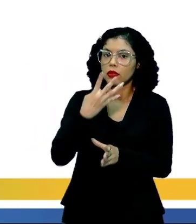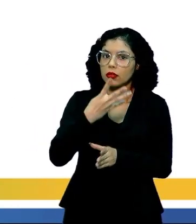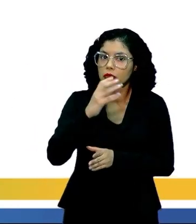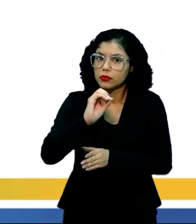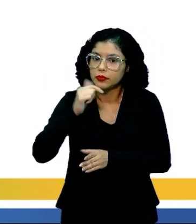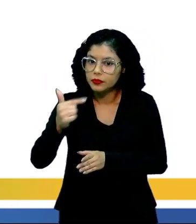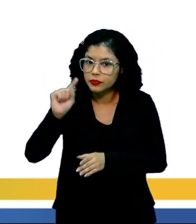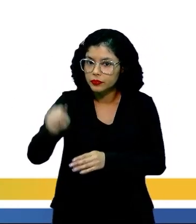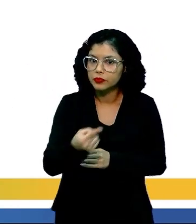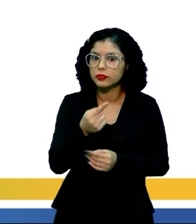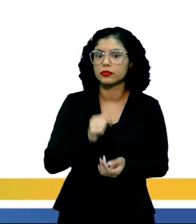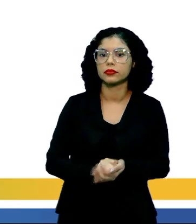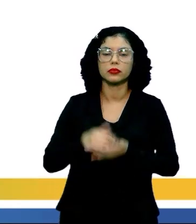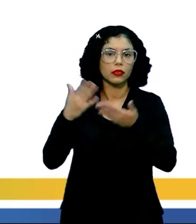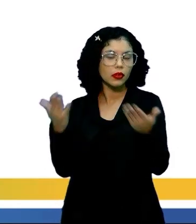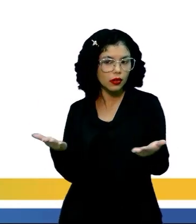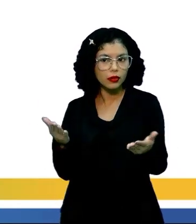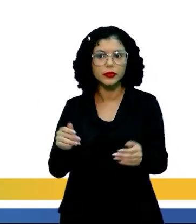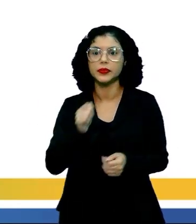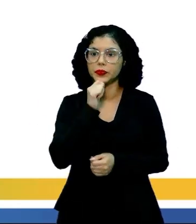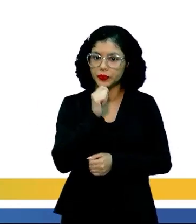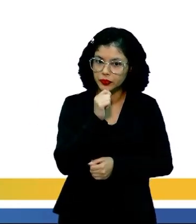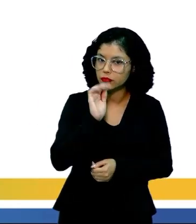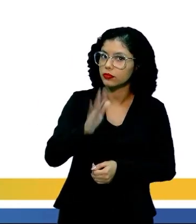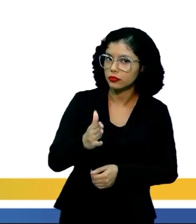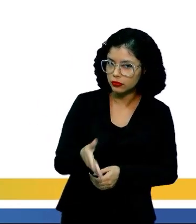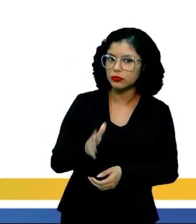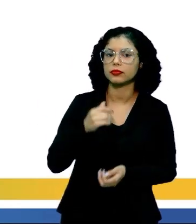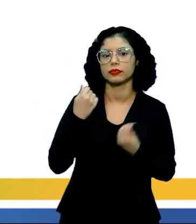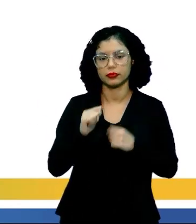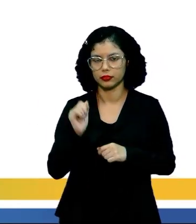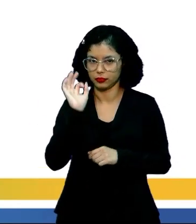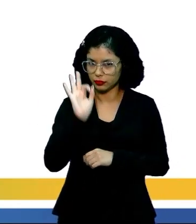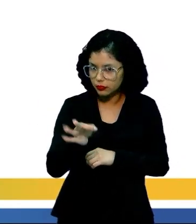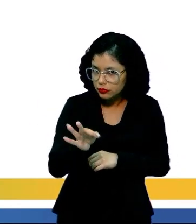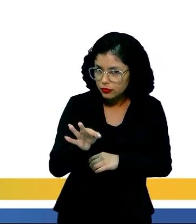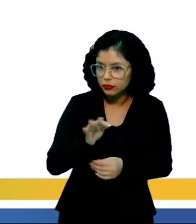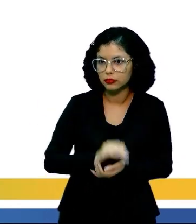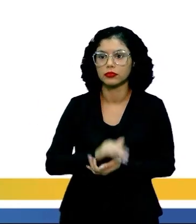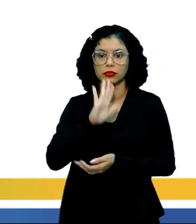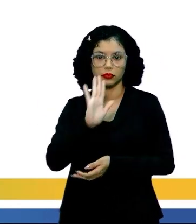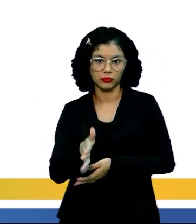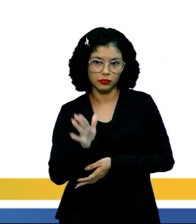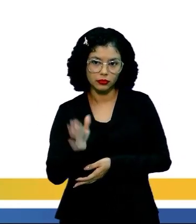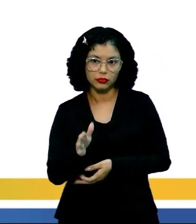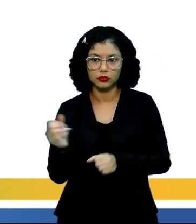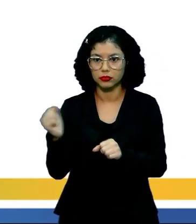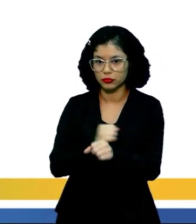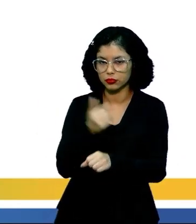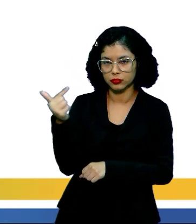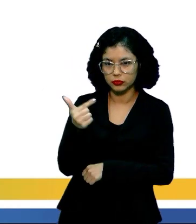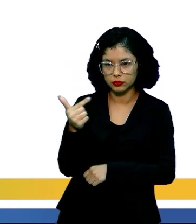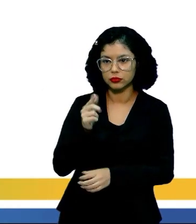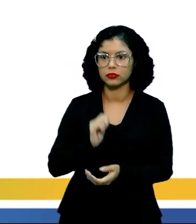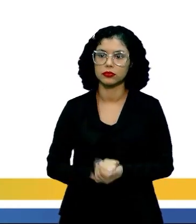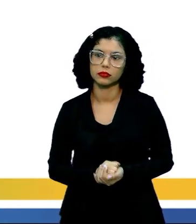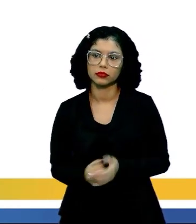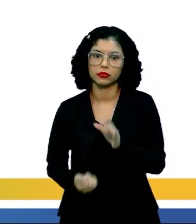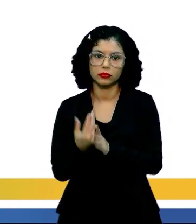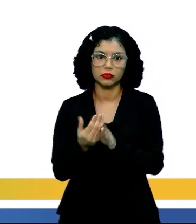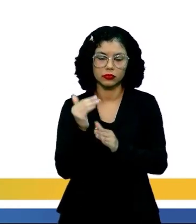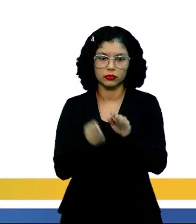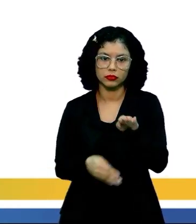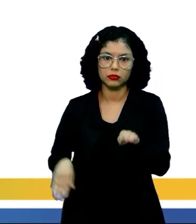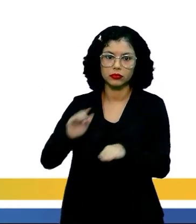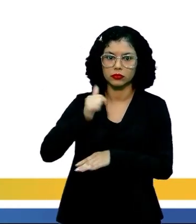produzidos 402.000. Você já entendeu o que tem que ser feito aqui, correto? Já no segundo ano, o excedente de